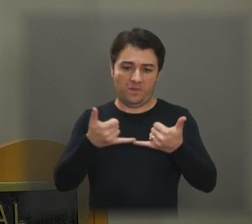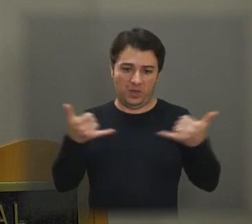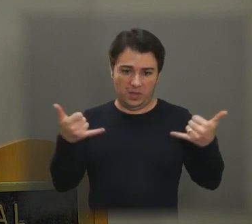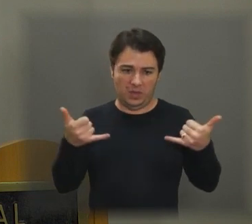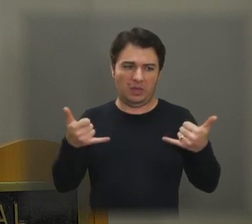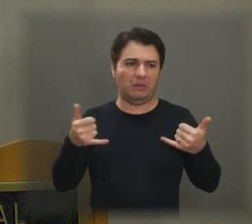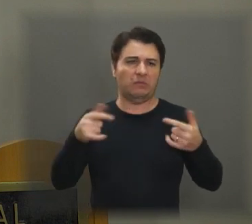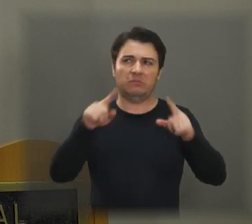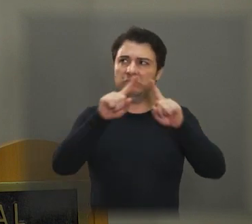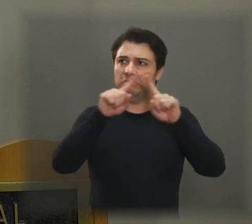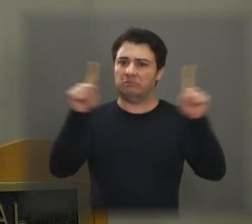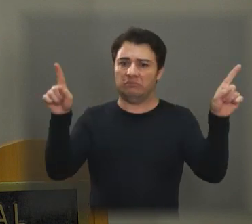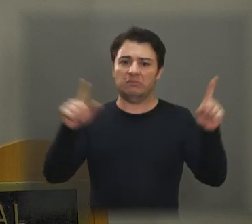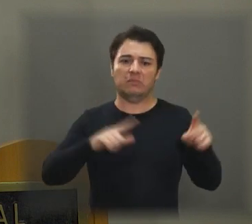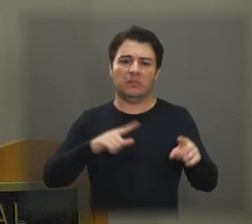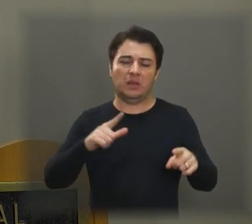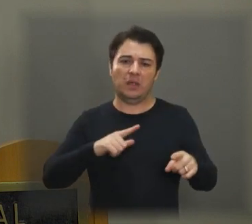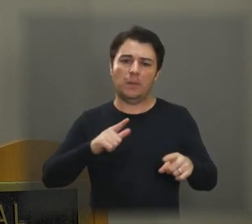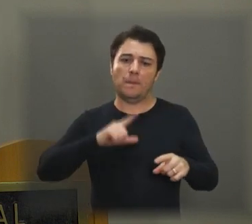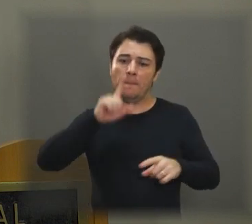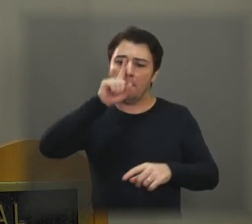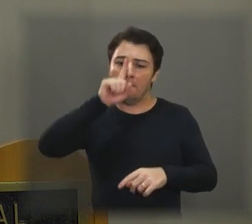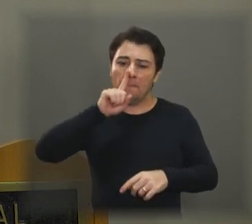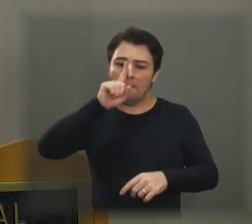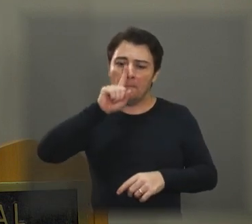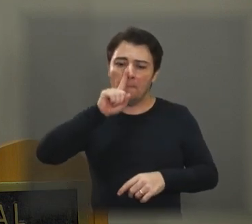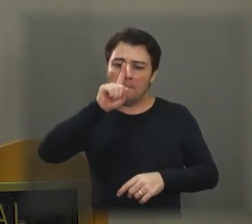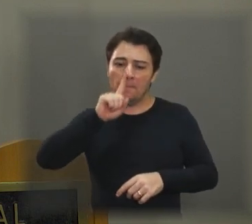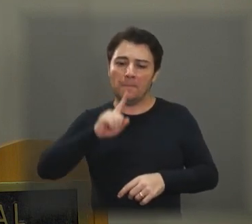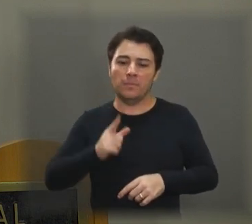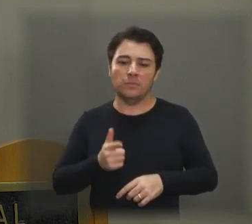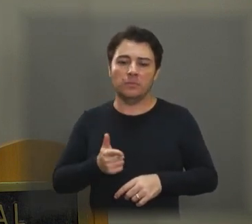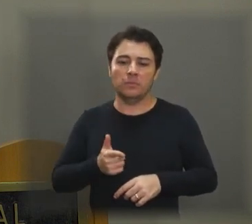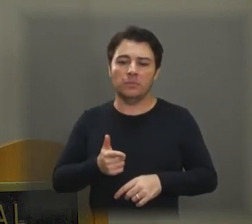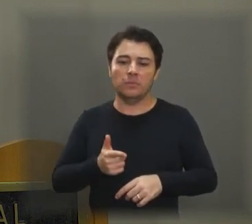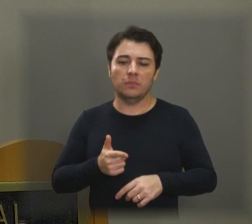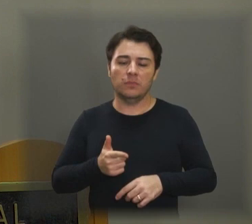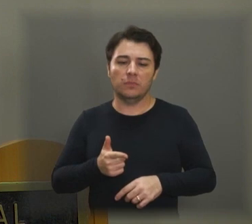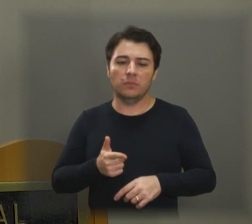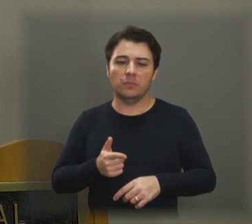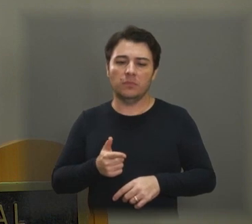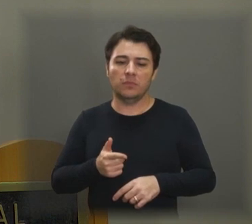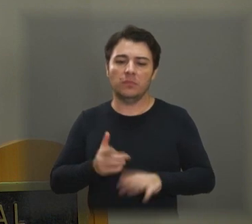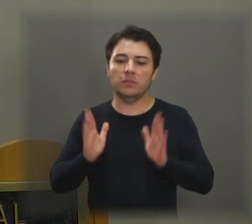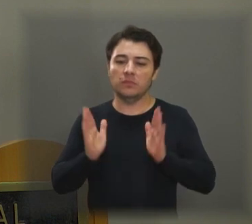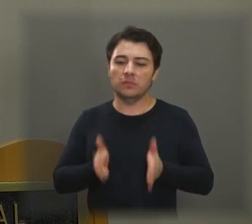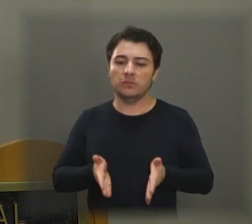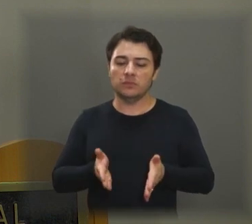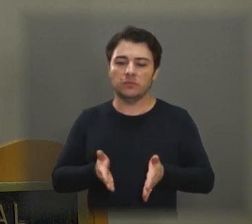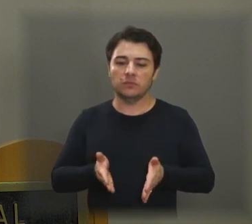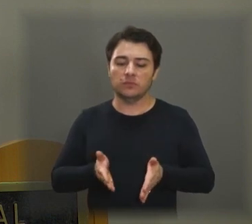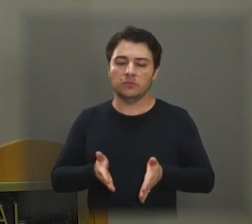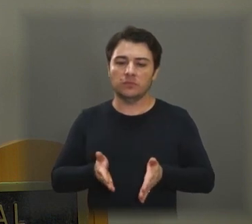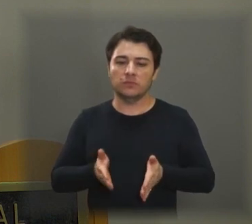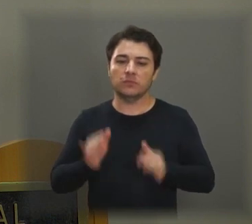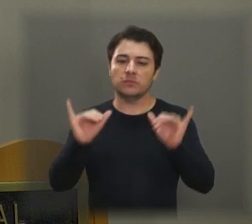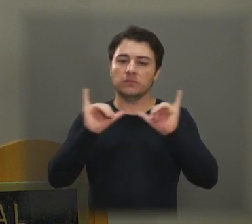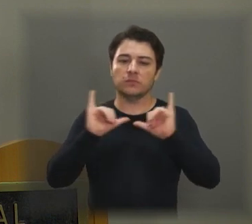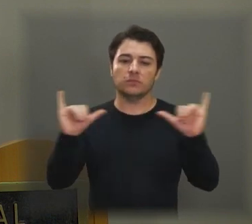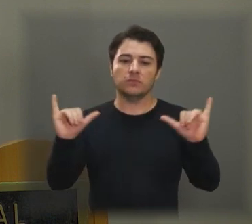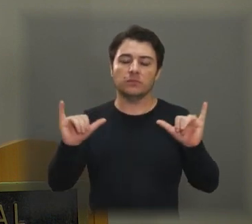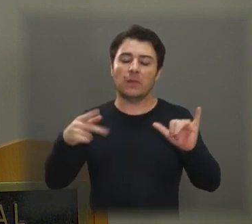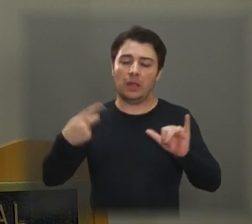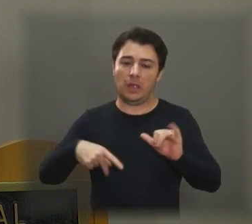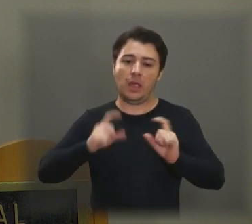pendurados e toda a fiação risco para a população de toda forma é nosso amamos aqui uma